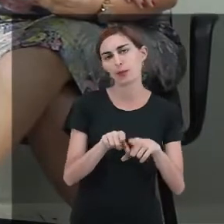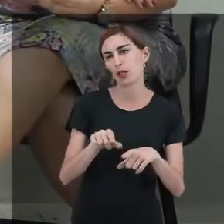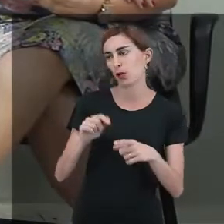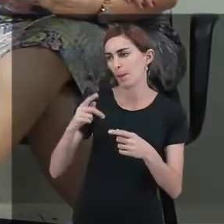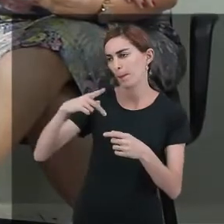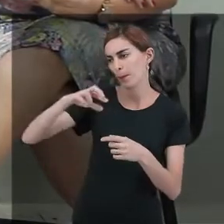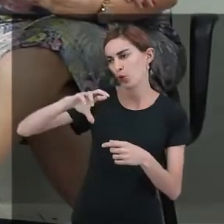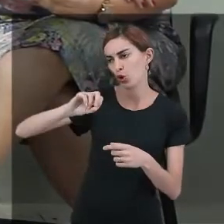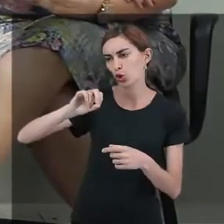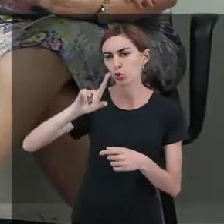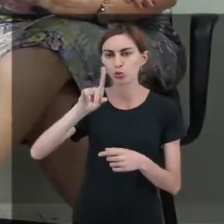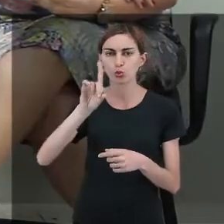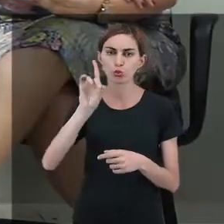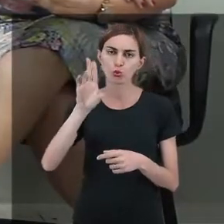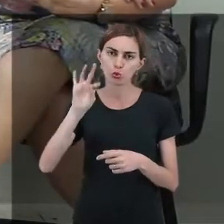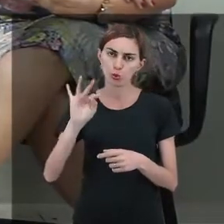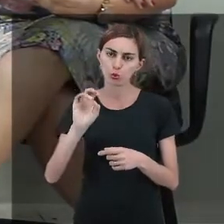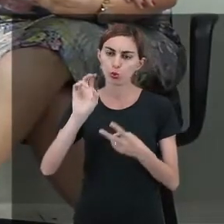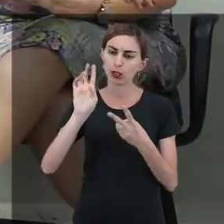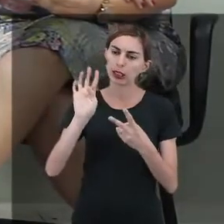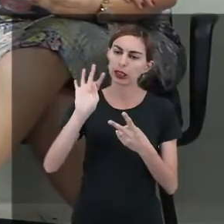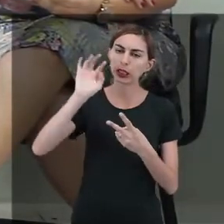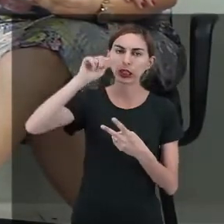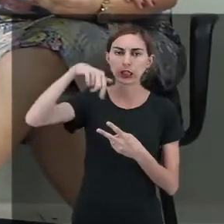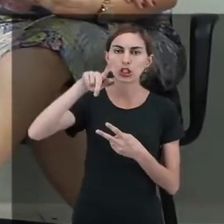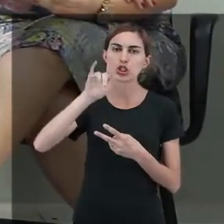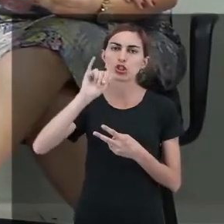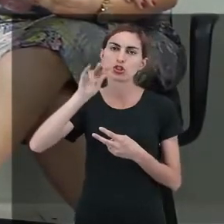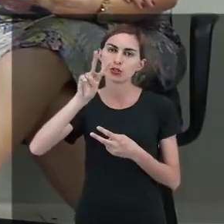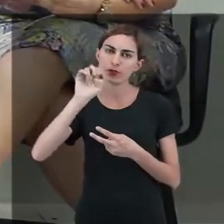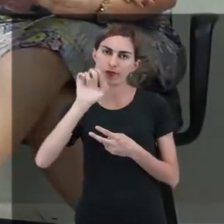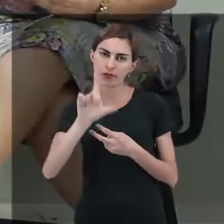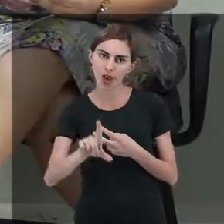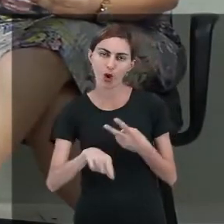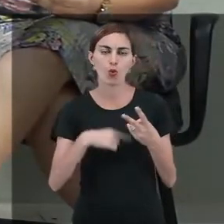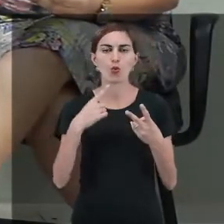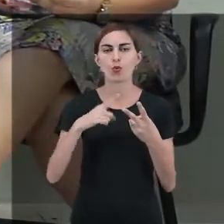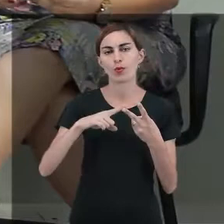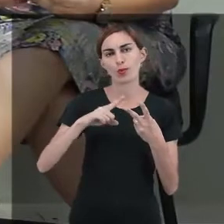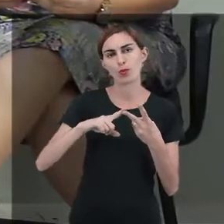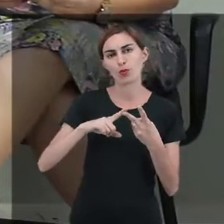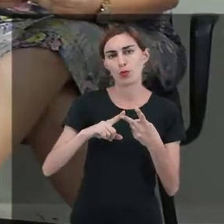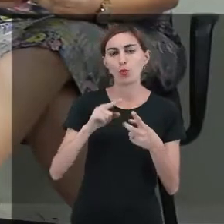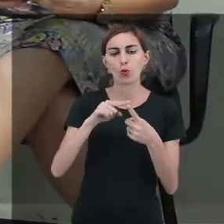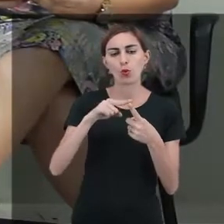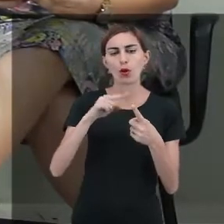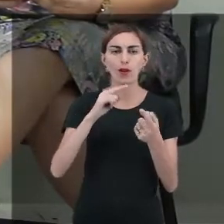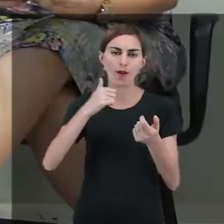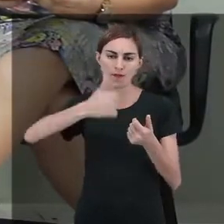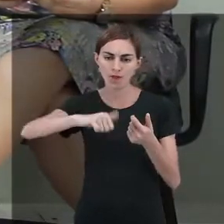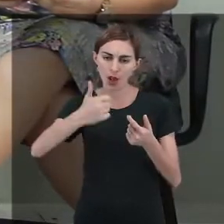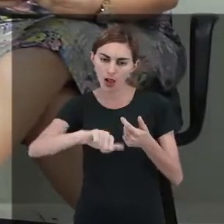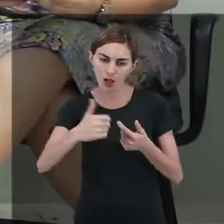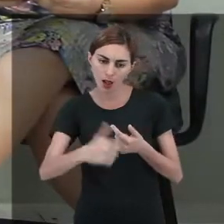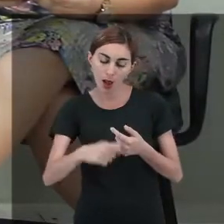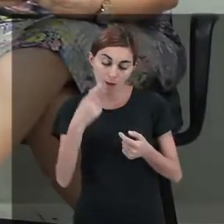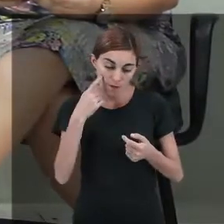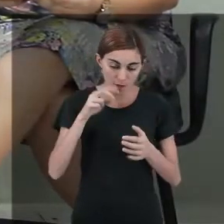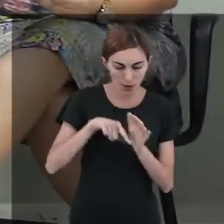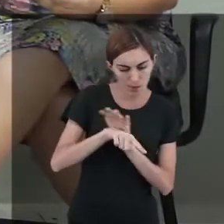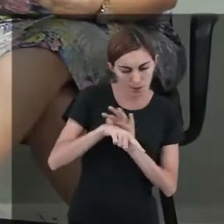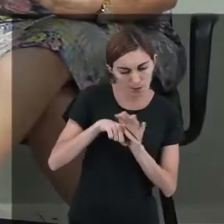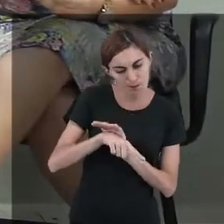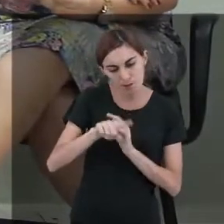produto intangível, né, professor Carlos? Isso. Produto tangível é aquele que a gente tem como avaliar no primeiro momento, a gente tem